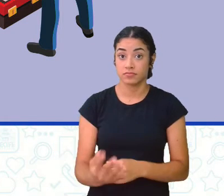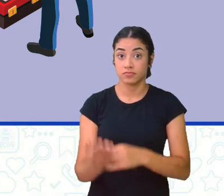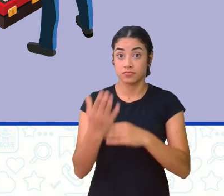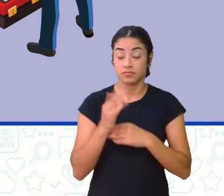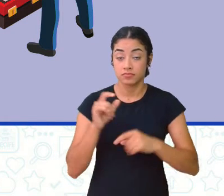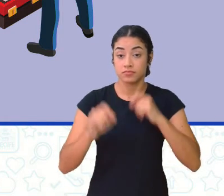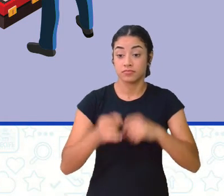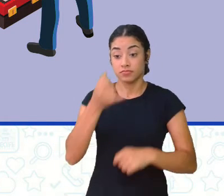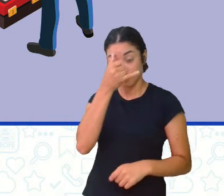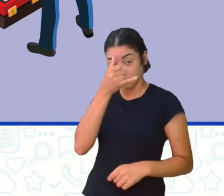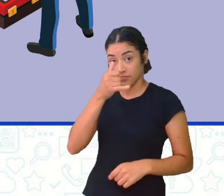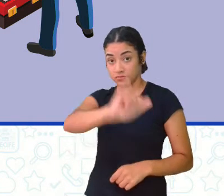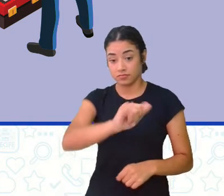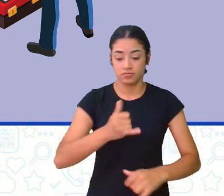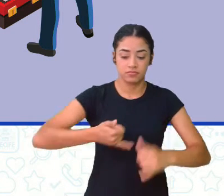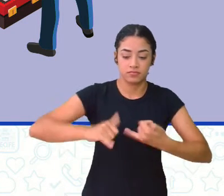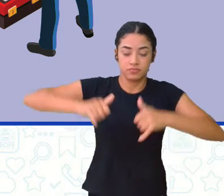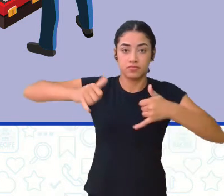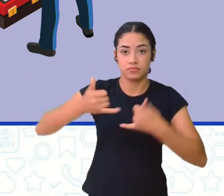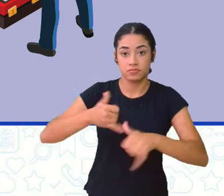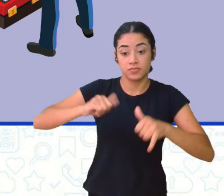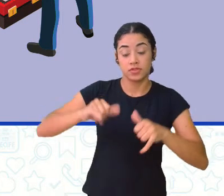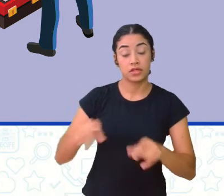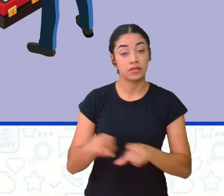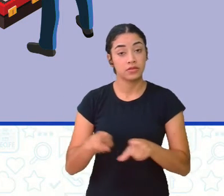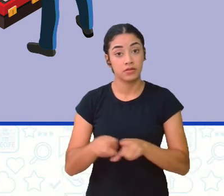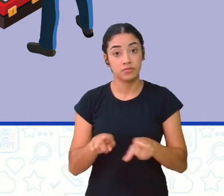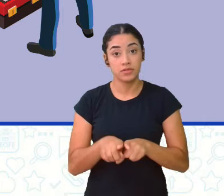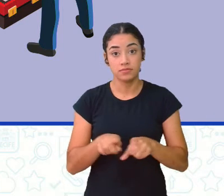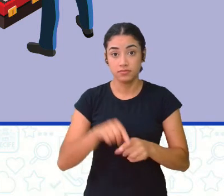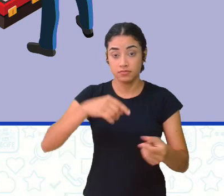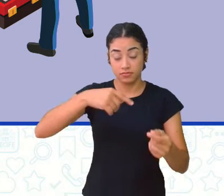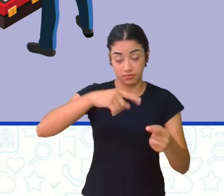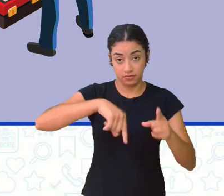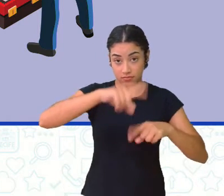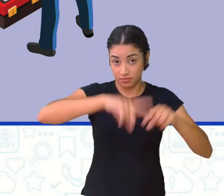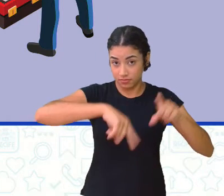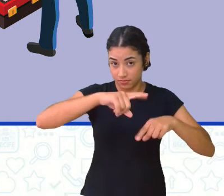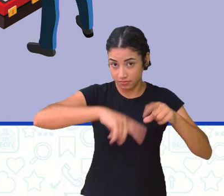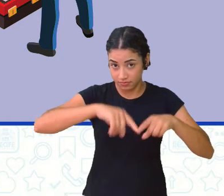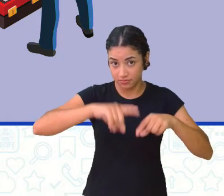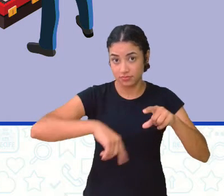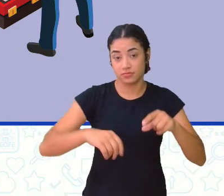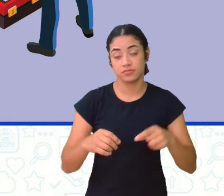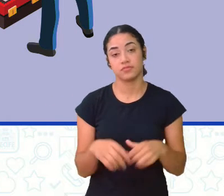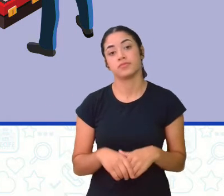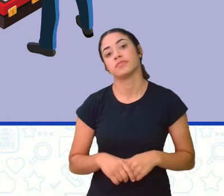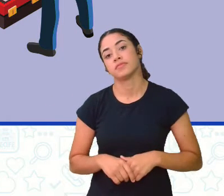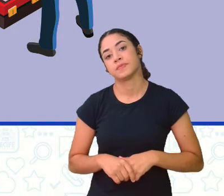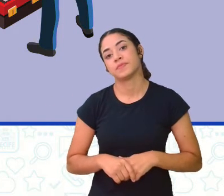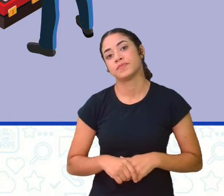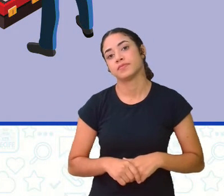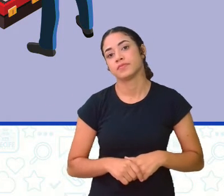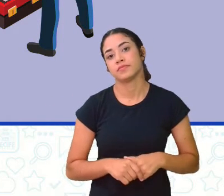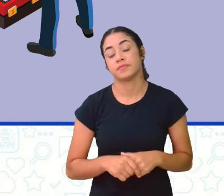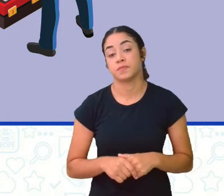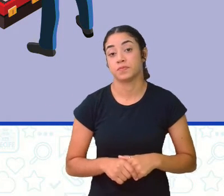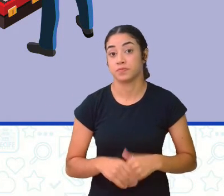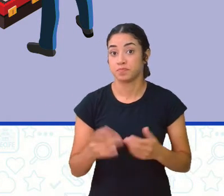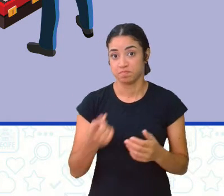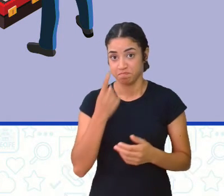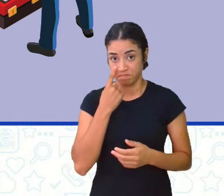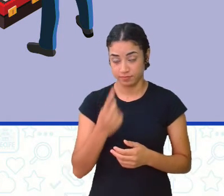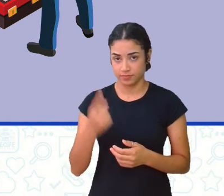impedir curtos-circuitos entre materiais eletricamente carregados e choques em usuário. Então, vamos ver que